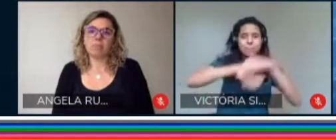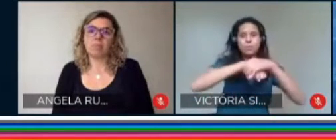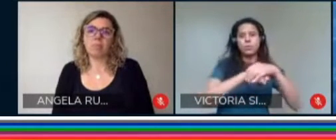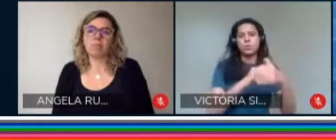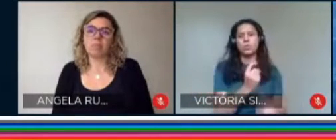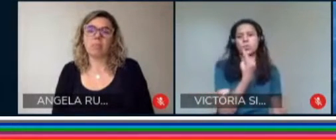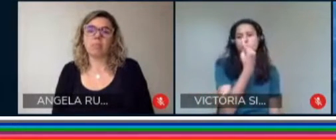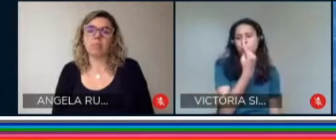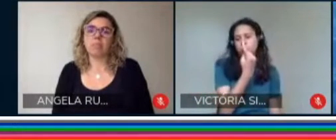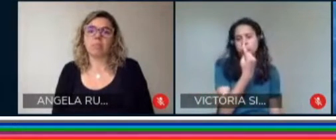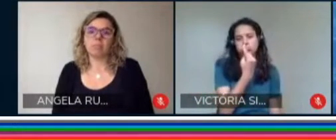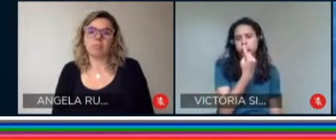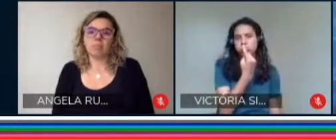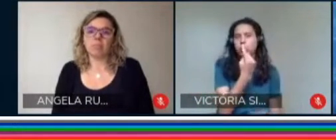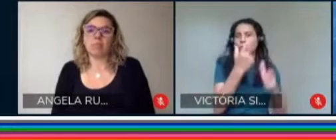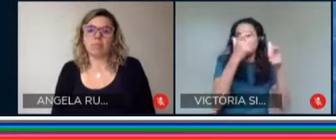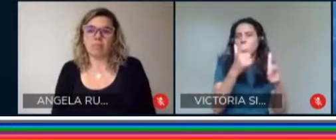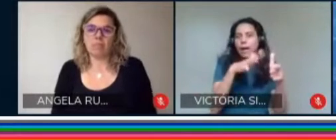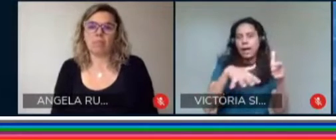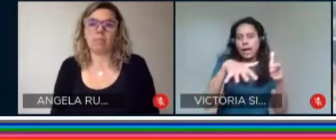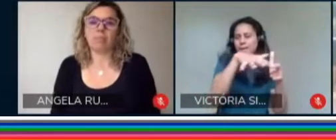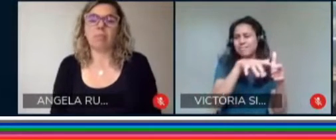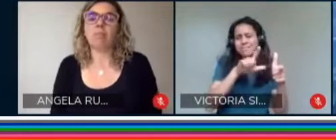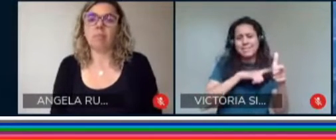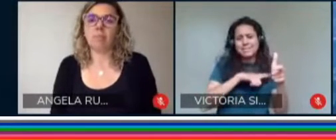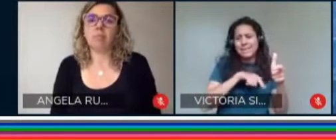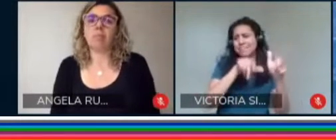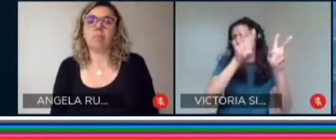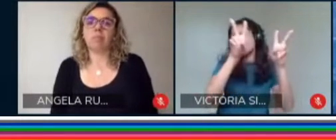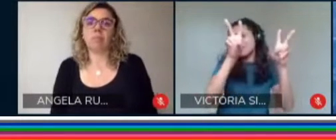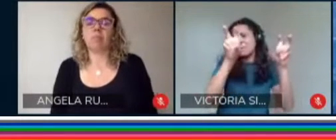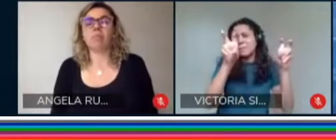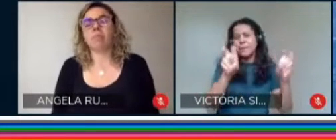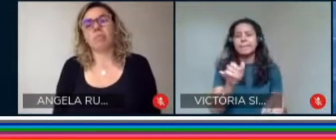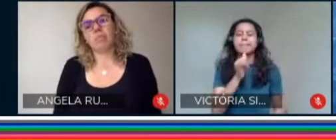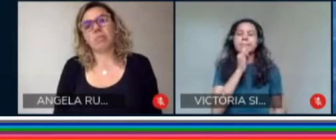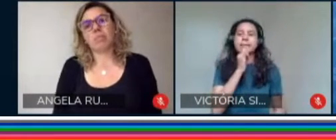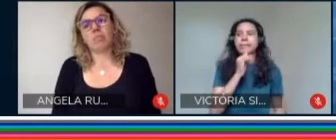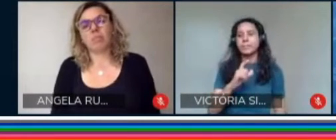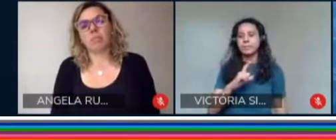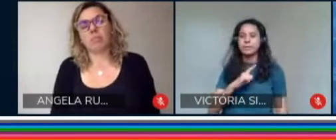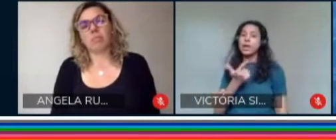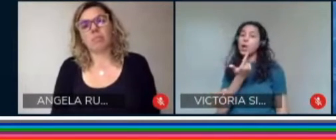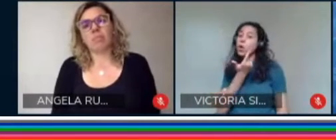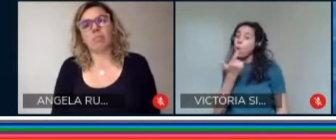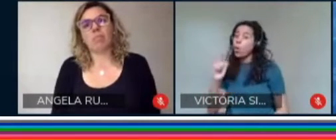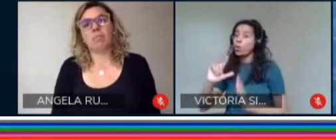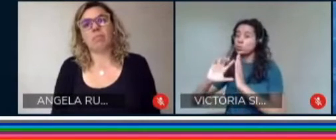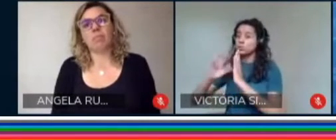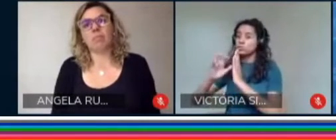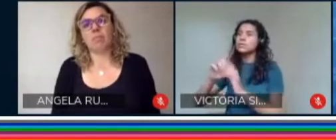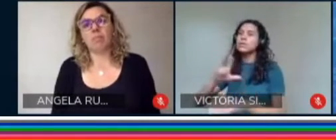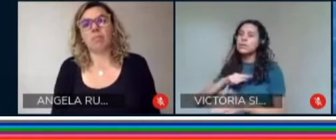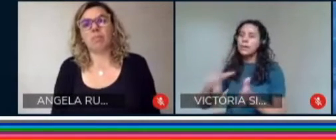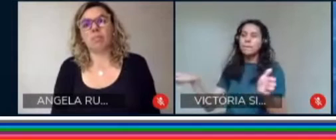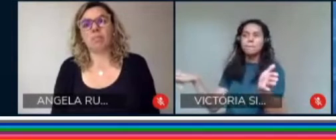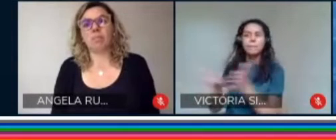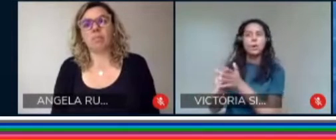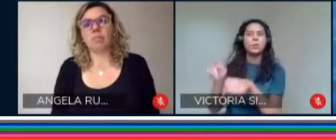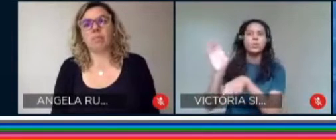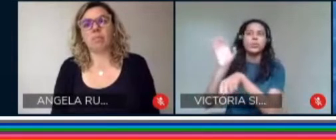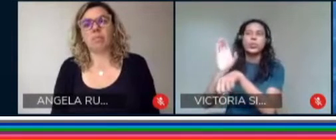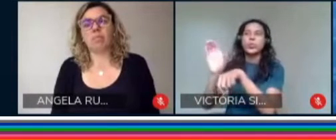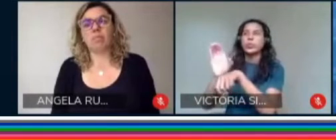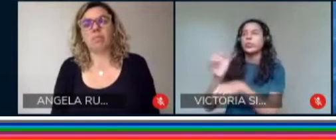não são restritas à área da biologia, não são restritas à área da geografia,